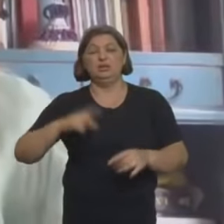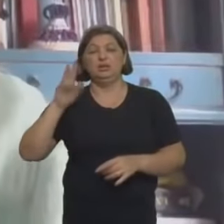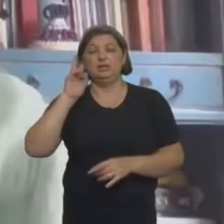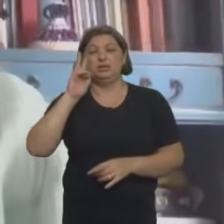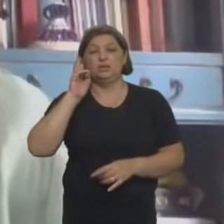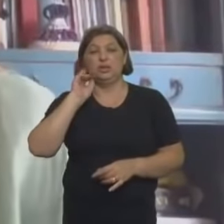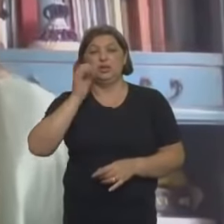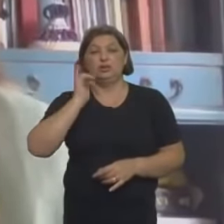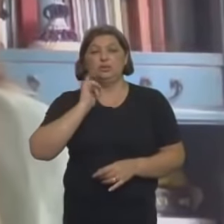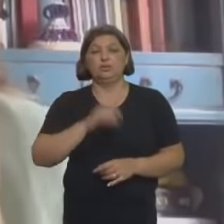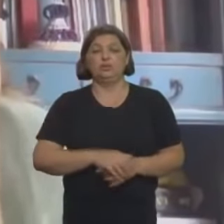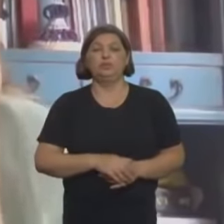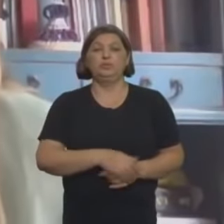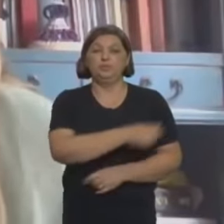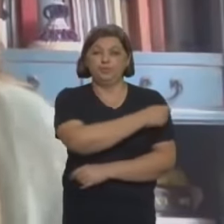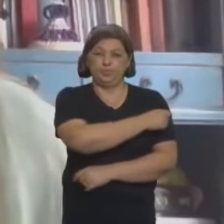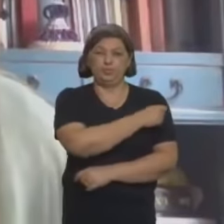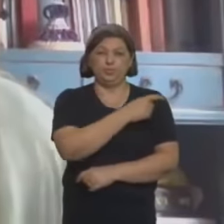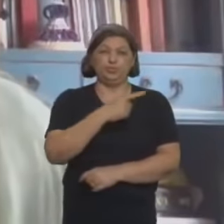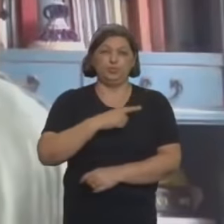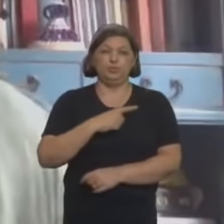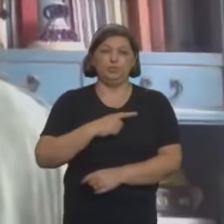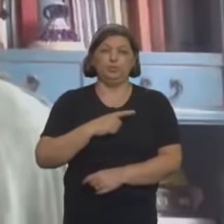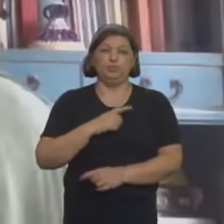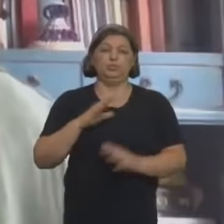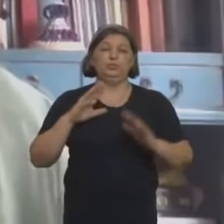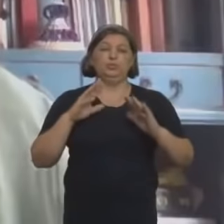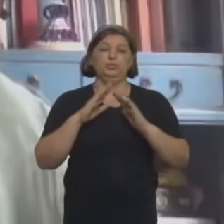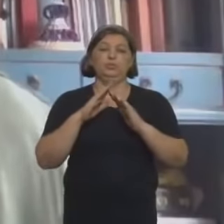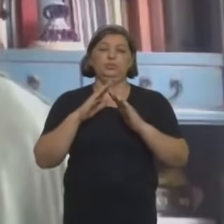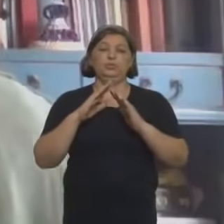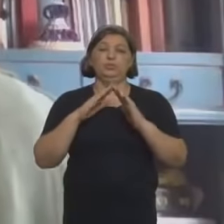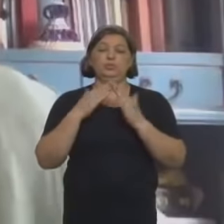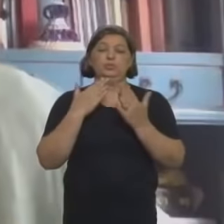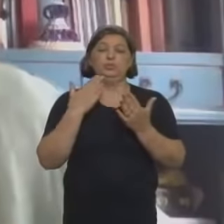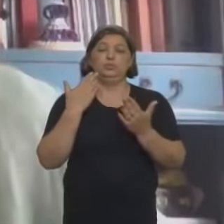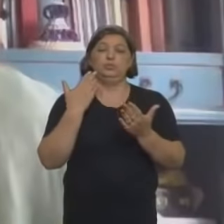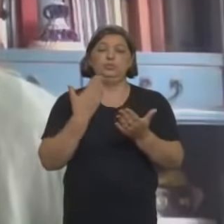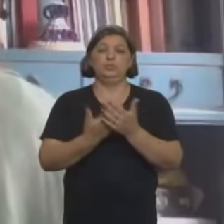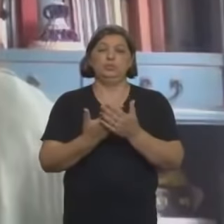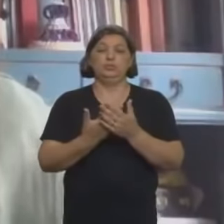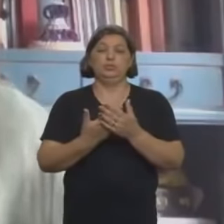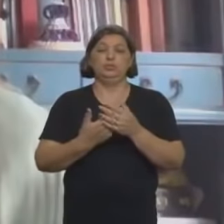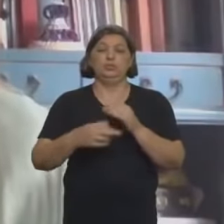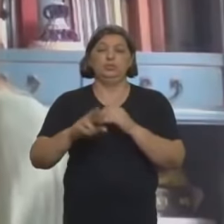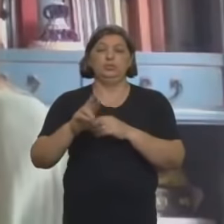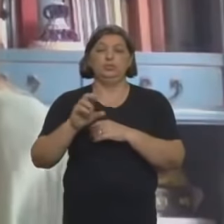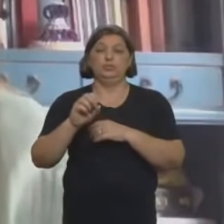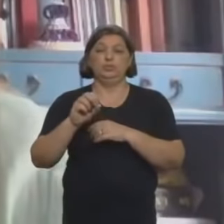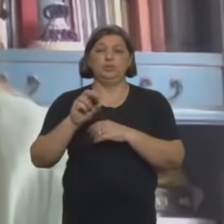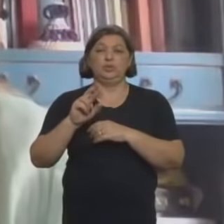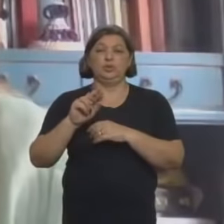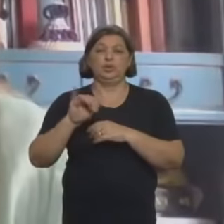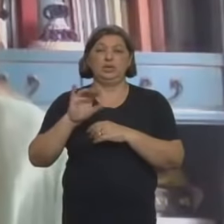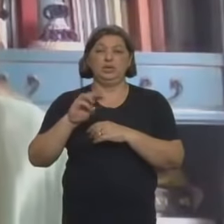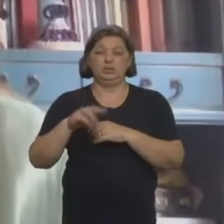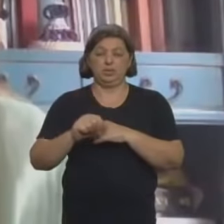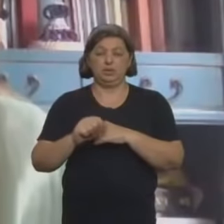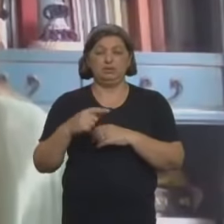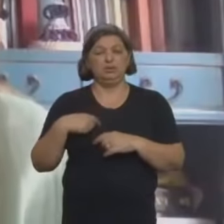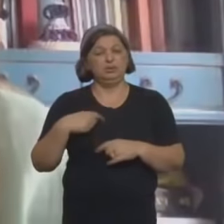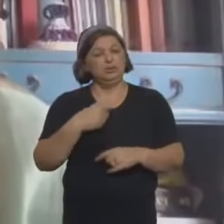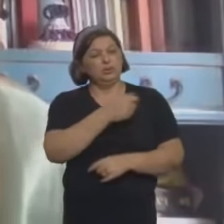contar de um aluno que a gente teve lá em Boa Vista, Roraima, que ele falou assim, num certo dia de aula, ele